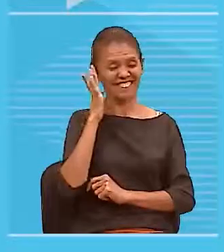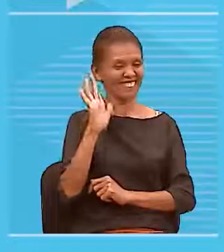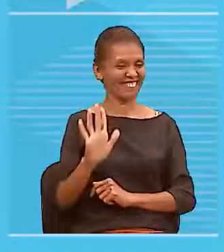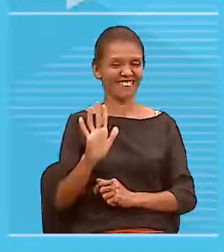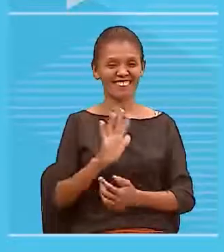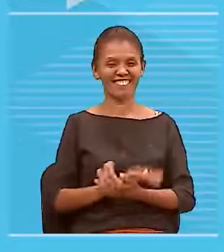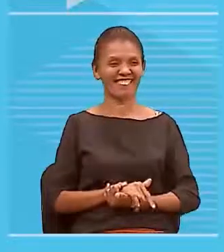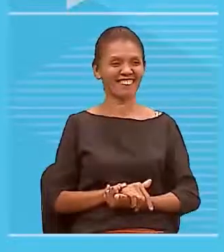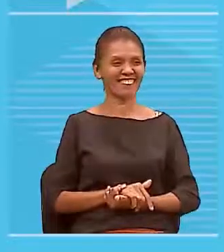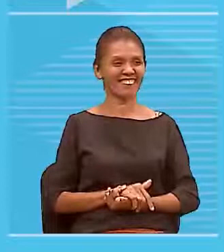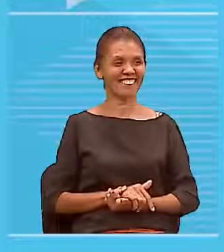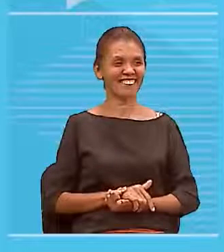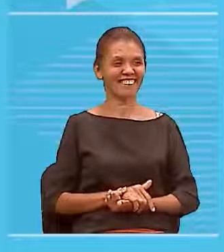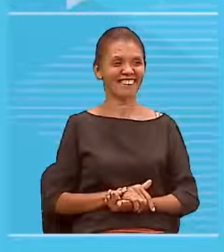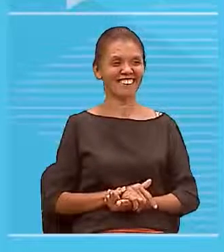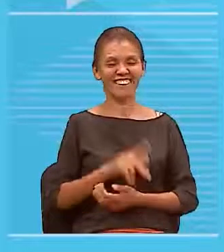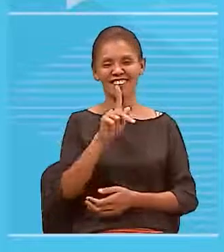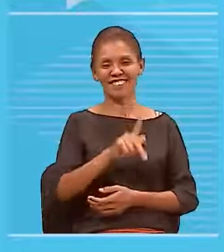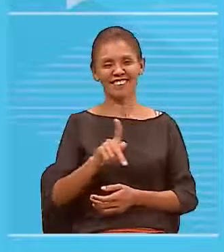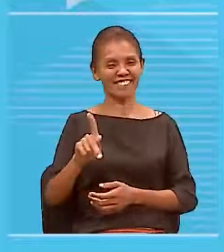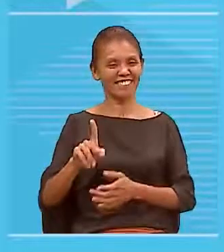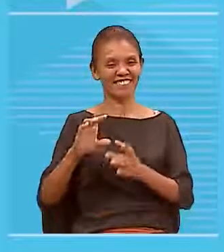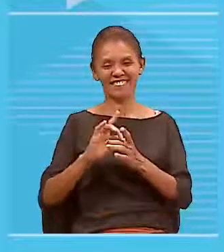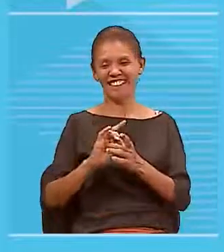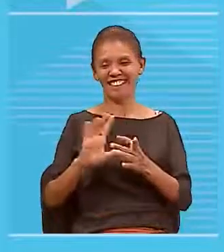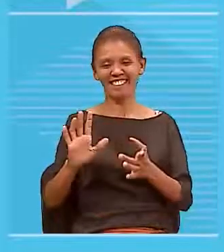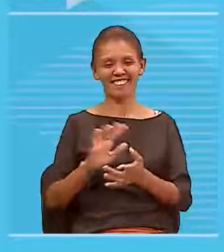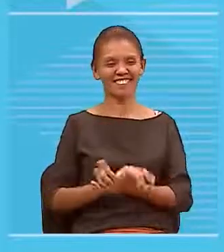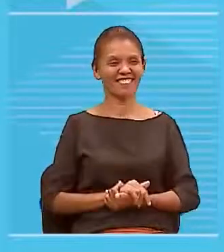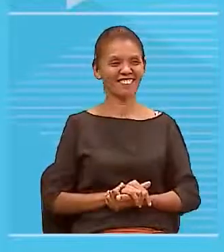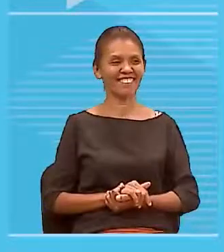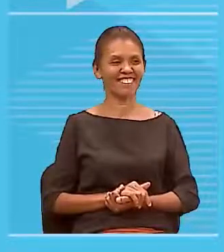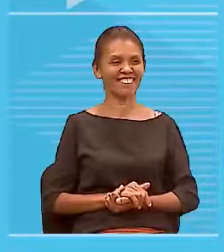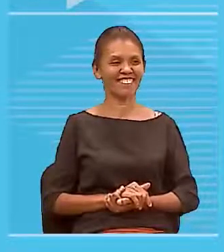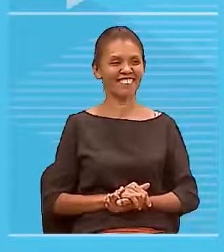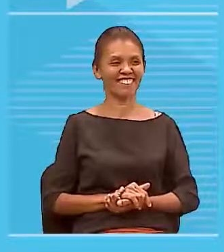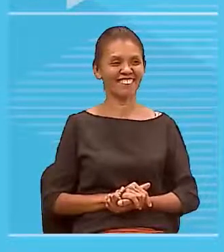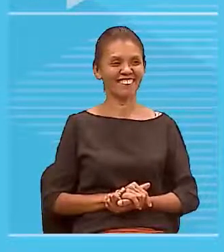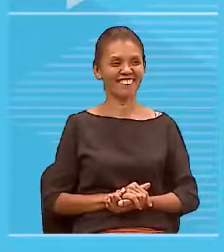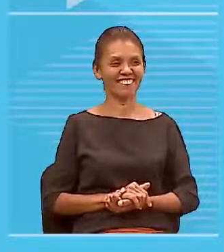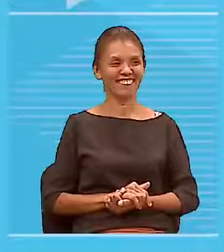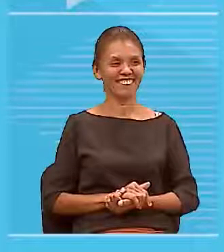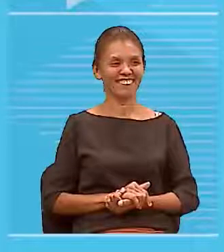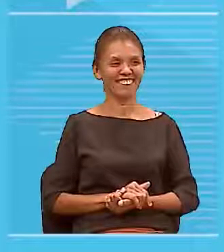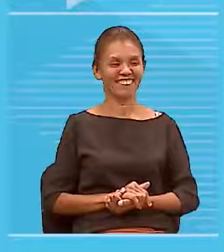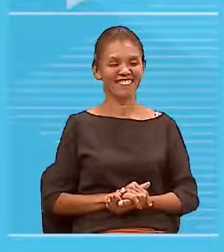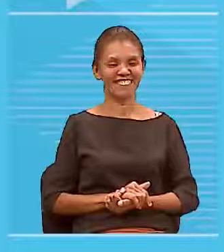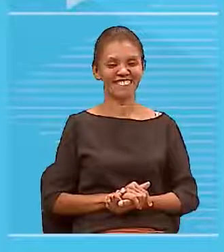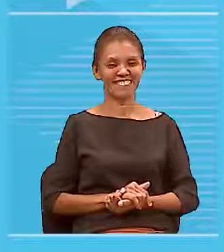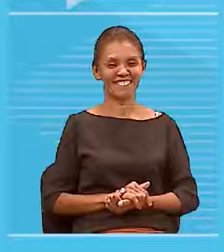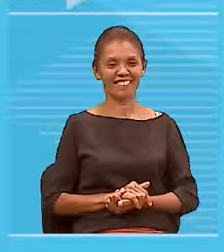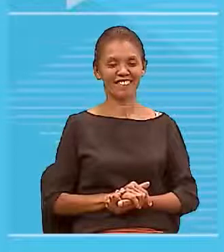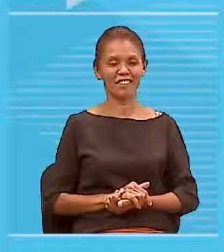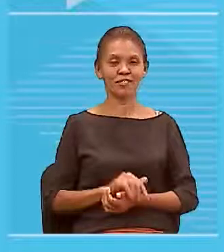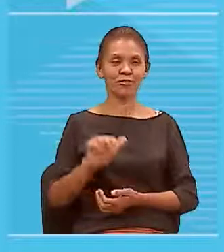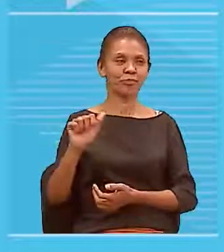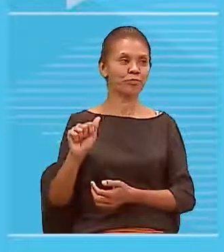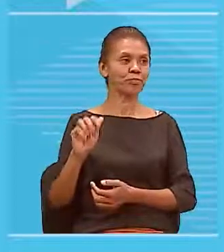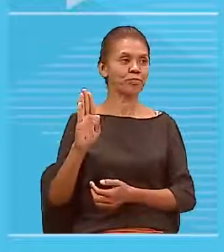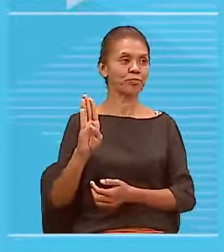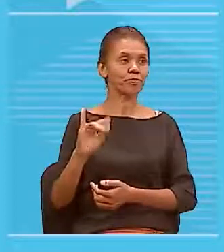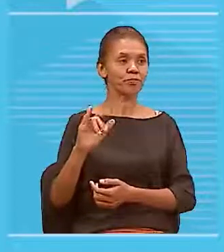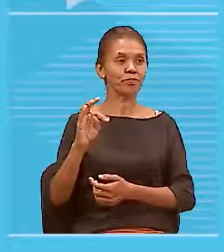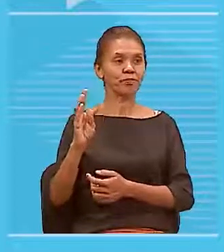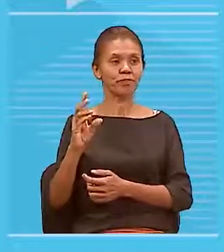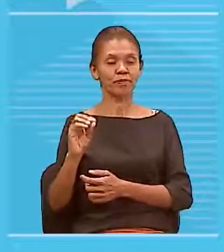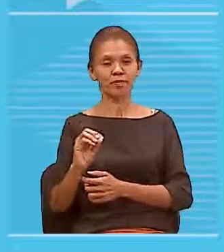Eu desenho, eu gosto muito. Quero ver teus desenhos, viu, Jaque? Faz e me marca. Professor, esses fatores abióticos estão ligados